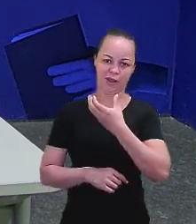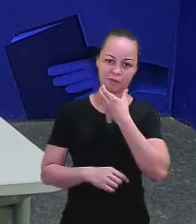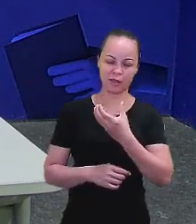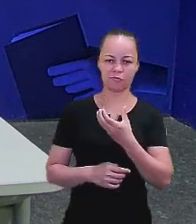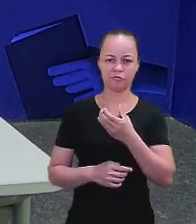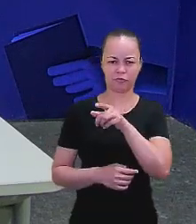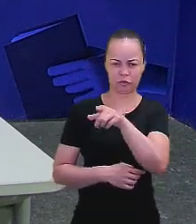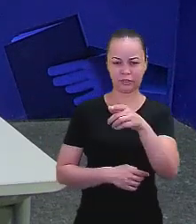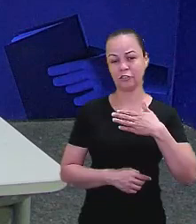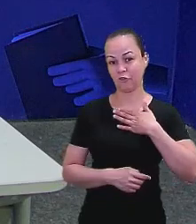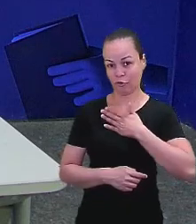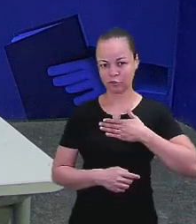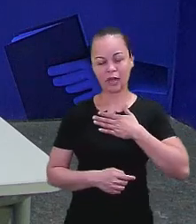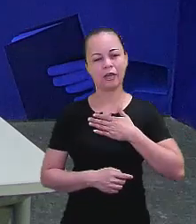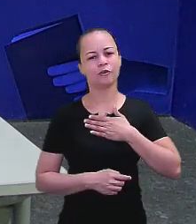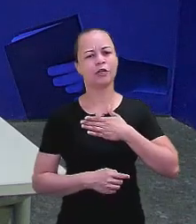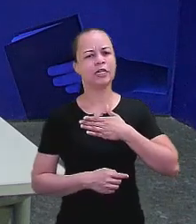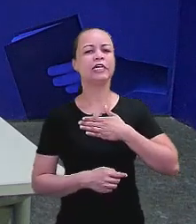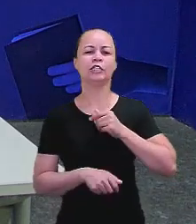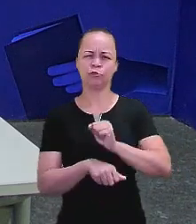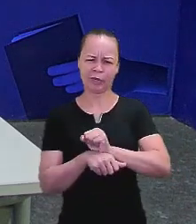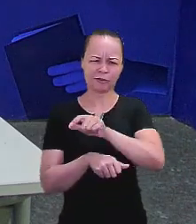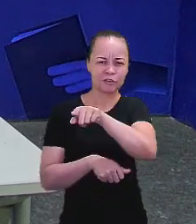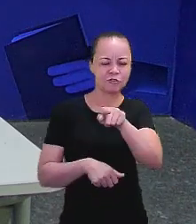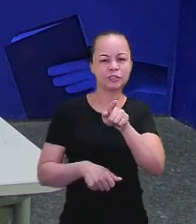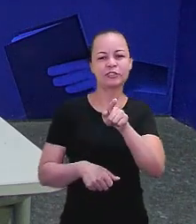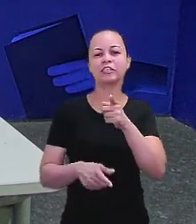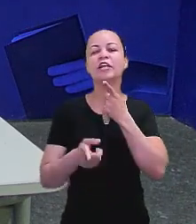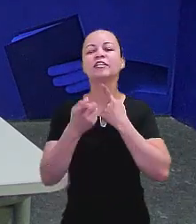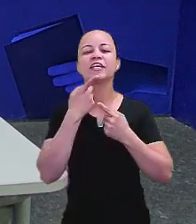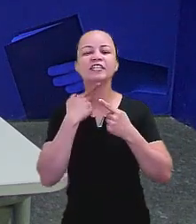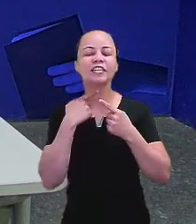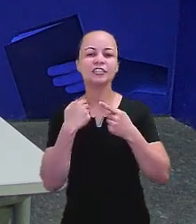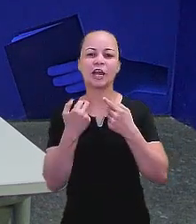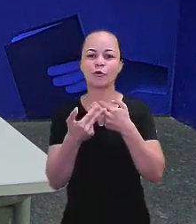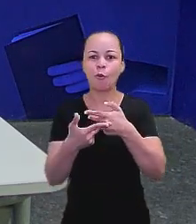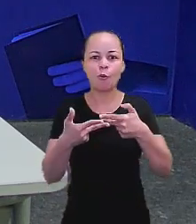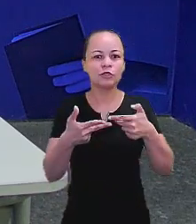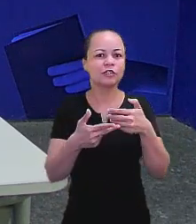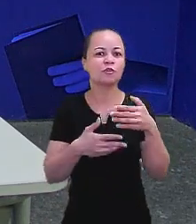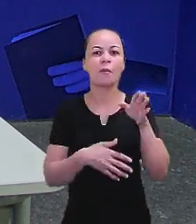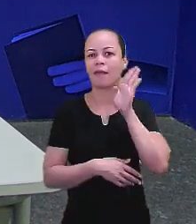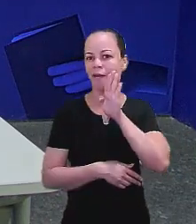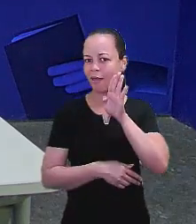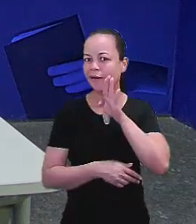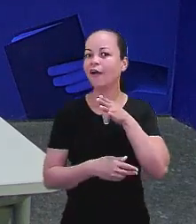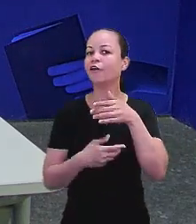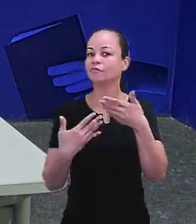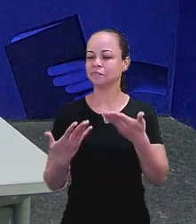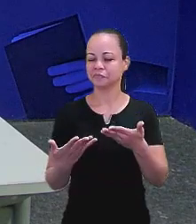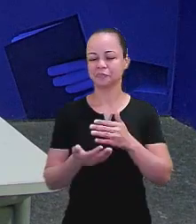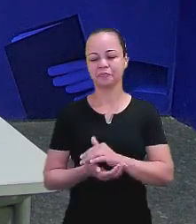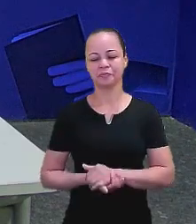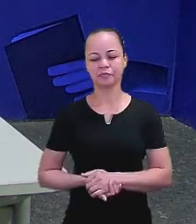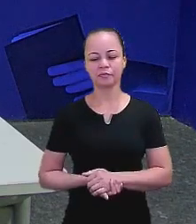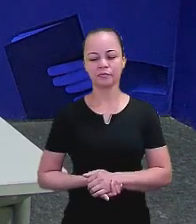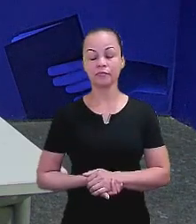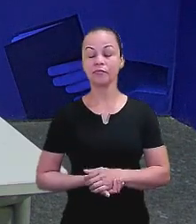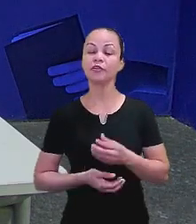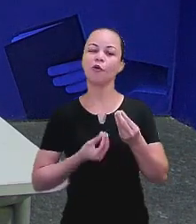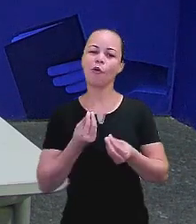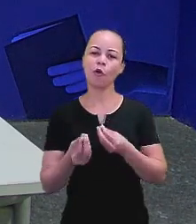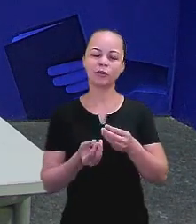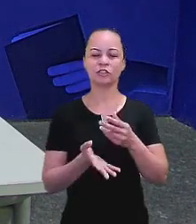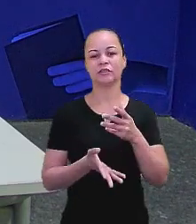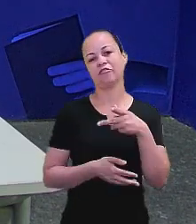gostaram? Espero que vocês tenham desejado uma coisa bem legal, hein? Bem legal mesmo. Mas, como a gente está falando de estrela,